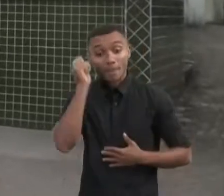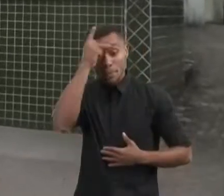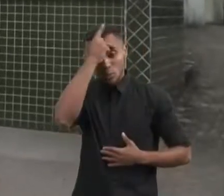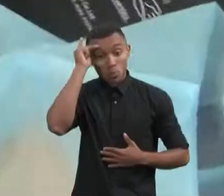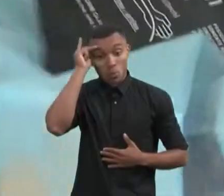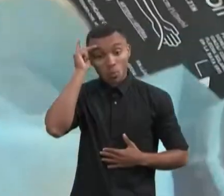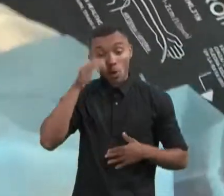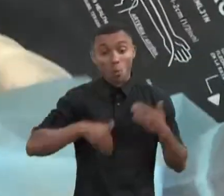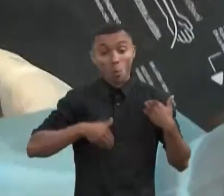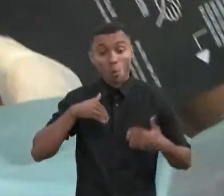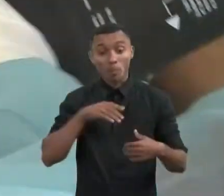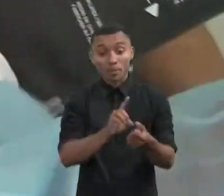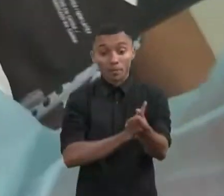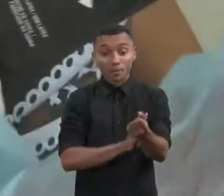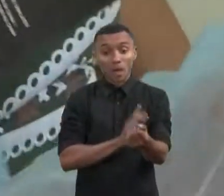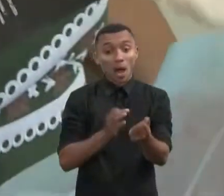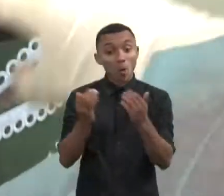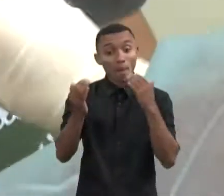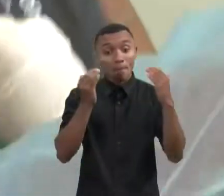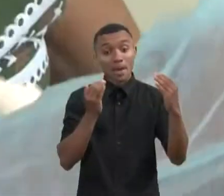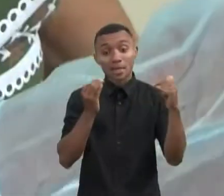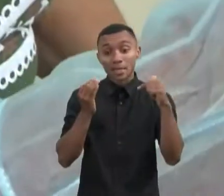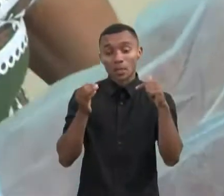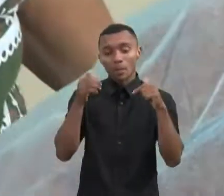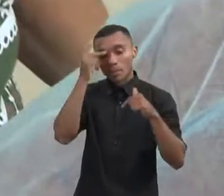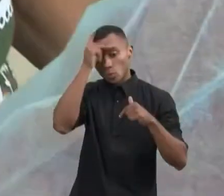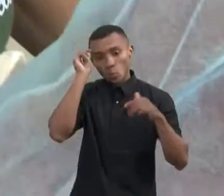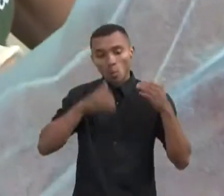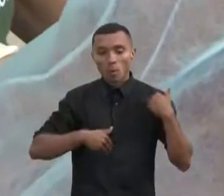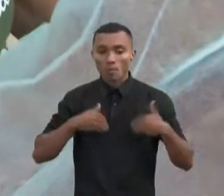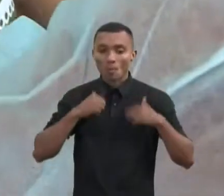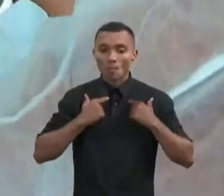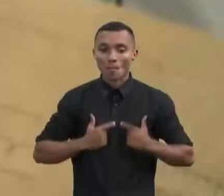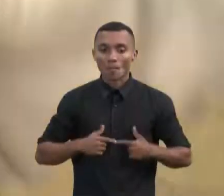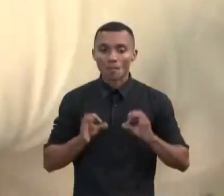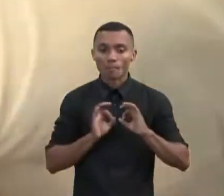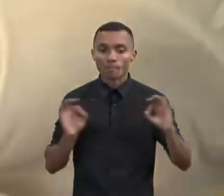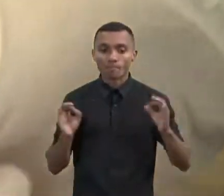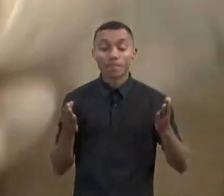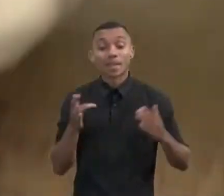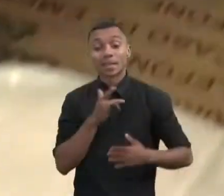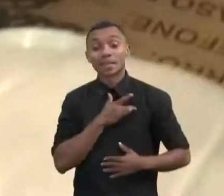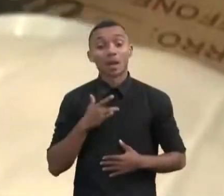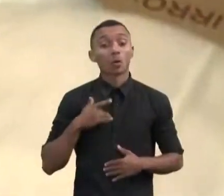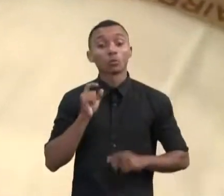diabetes mellitus, em comparação aos não diabéticos, o que equivale dizer